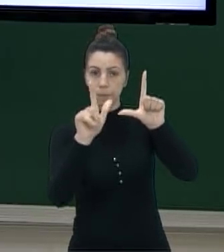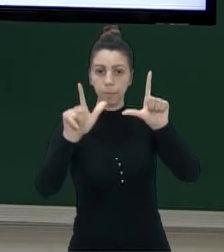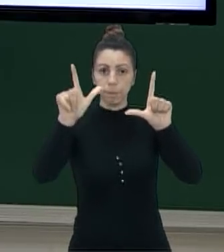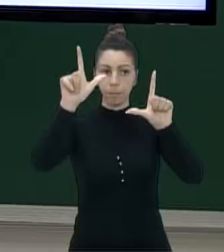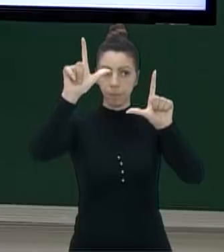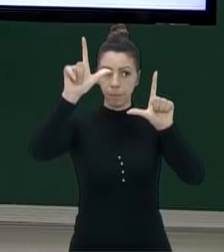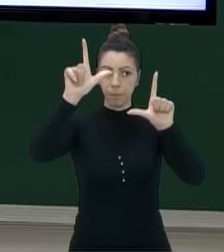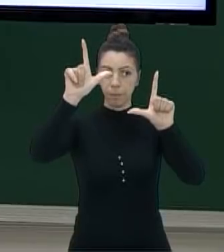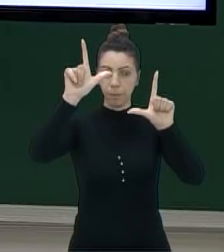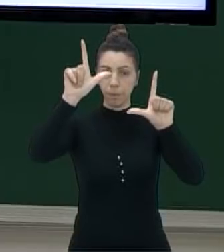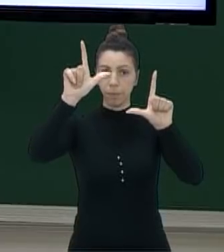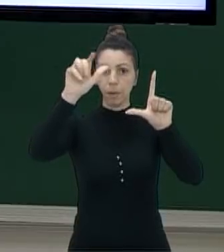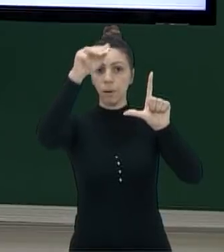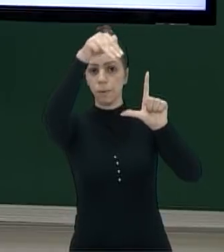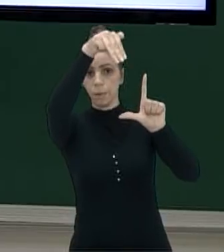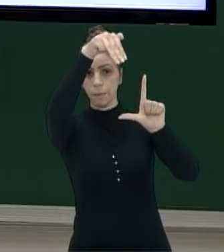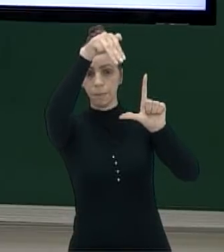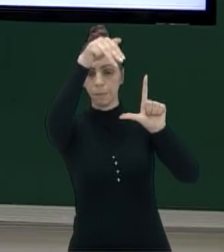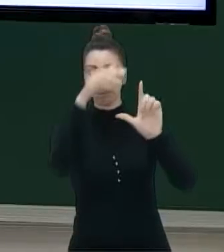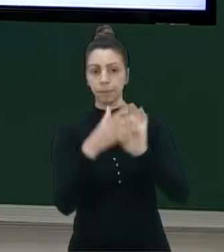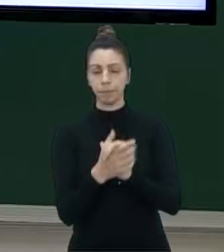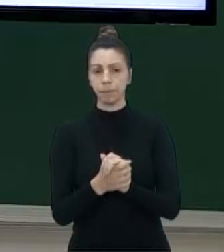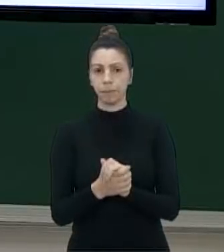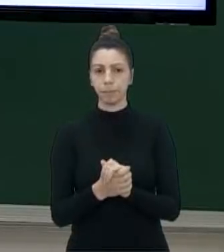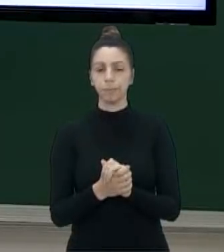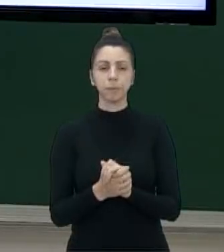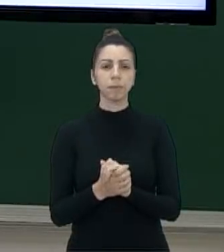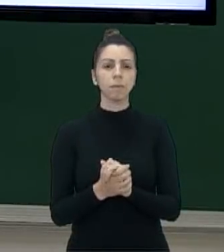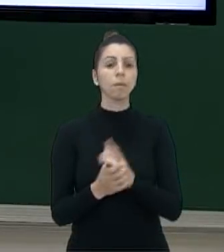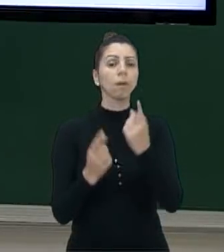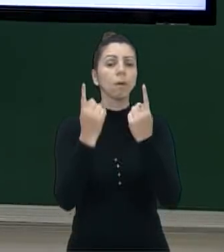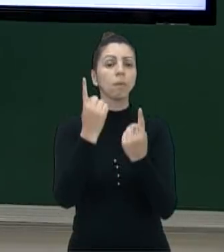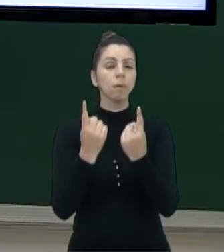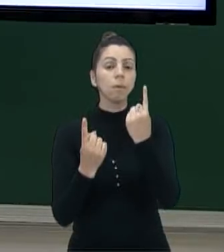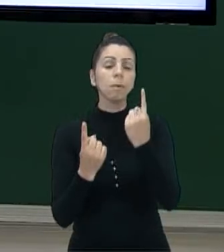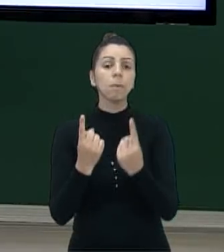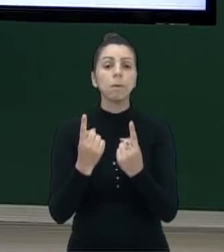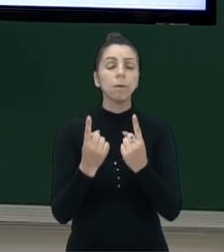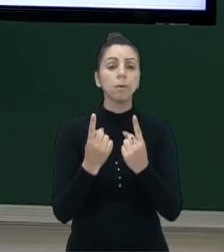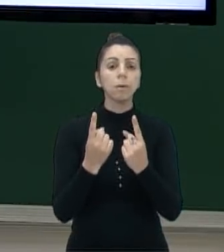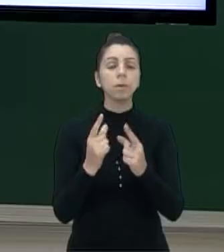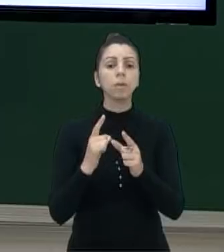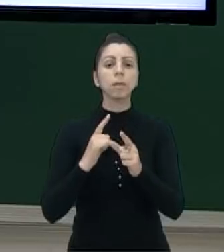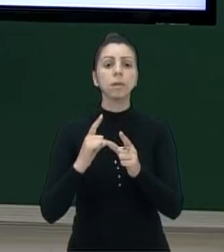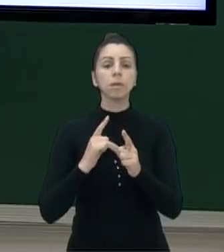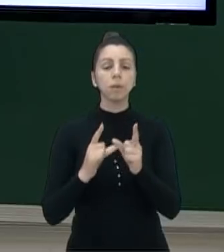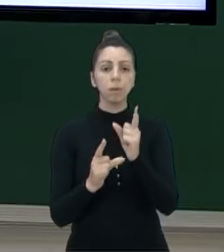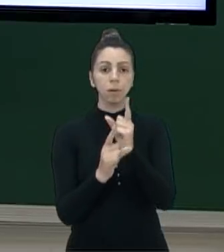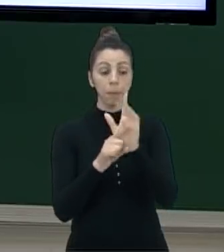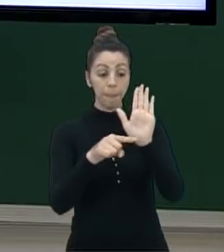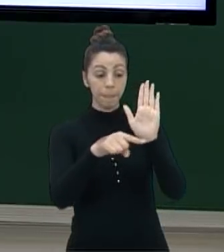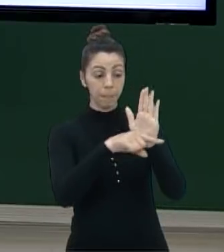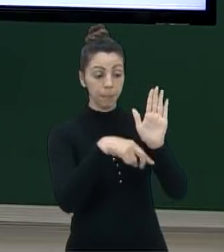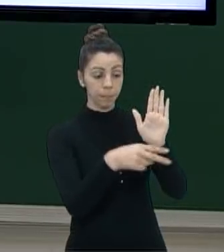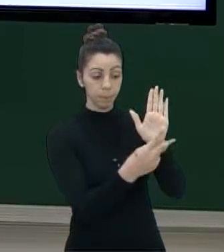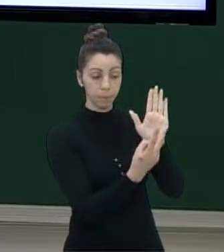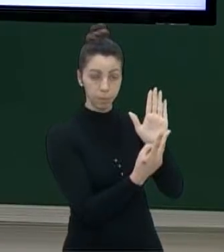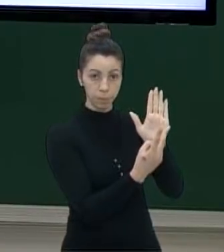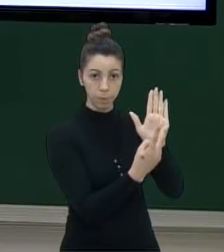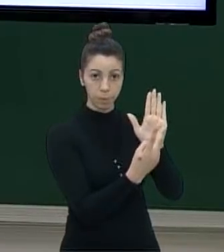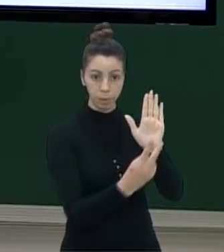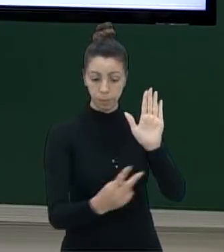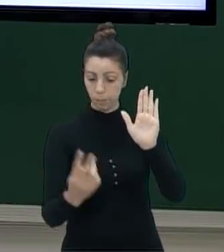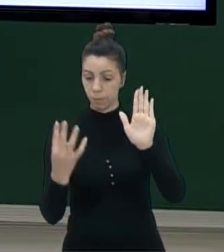L e o M. Qual desses pontos possui a coordenada -2